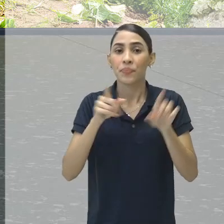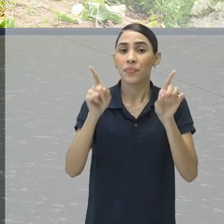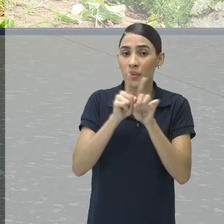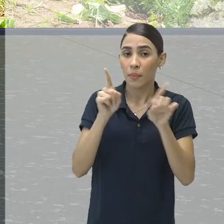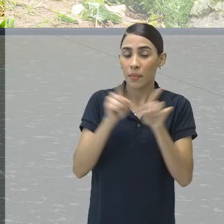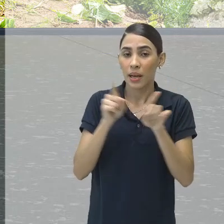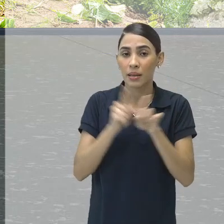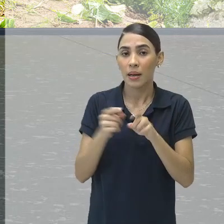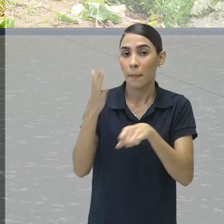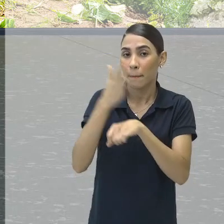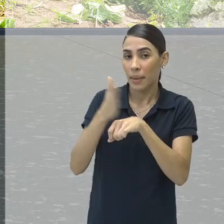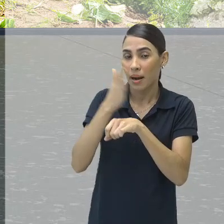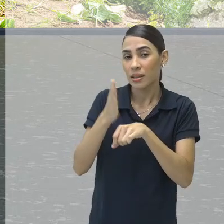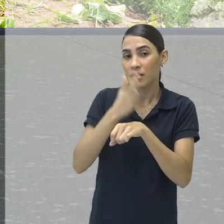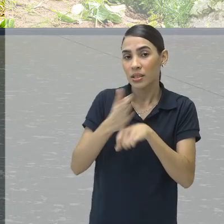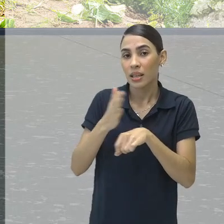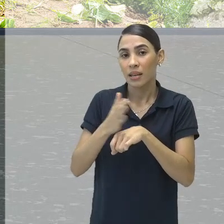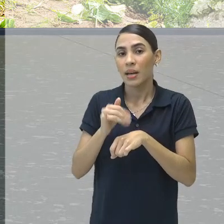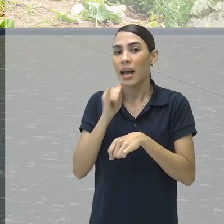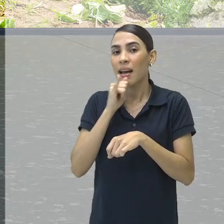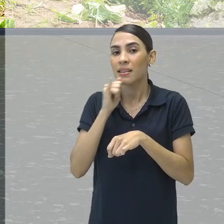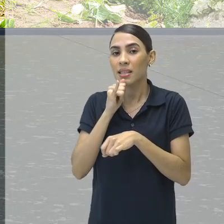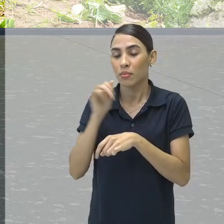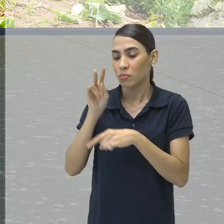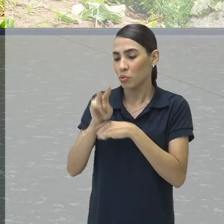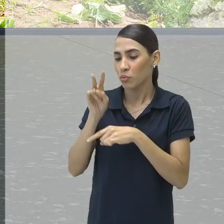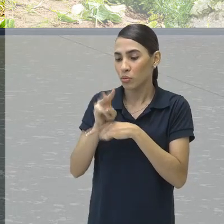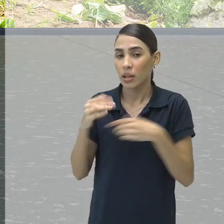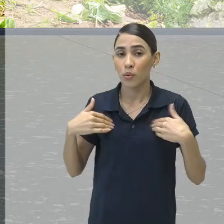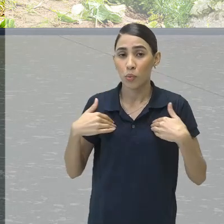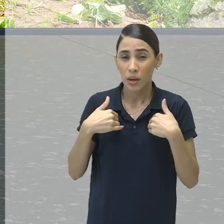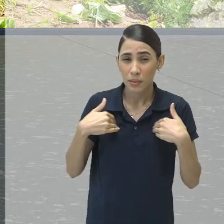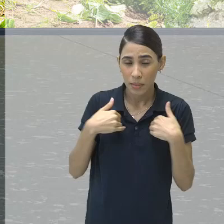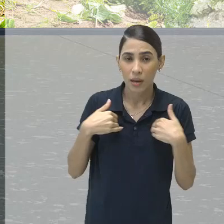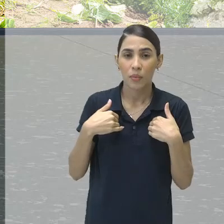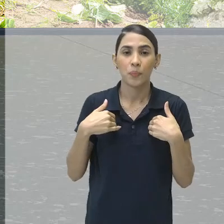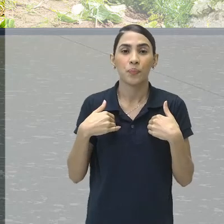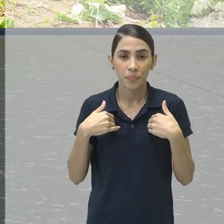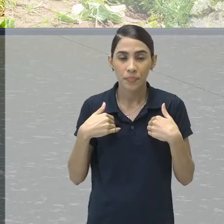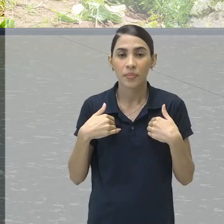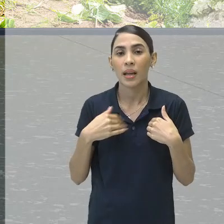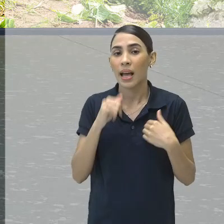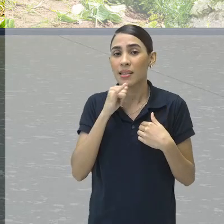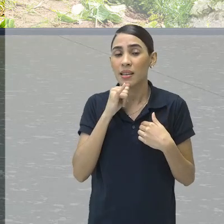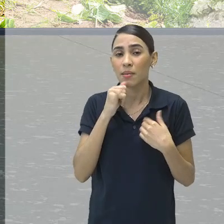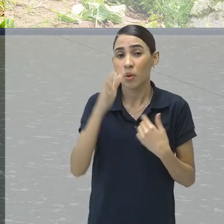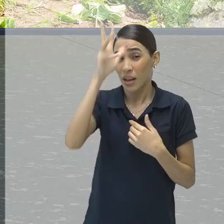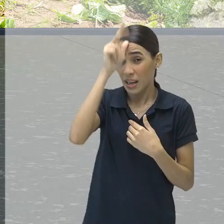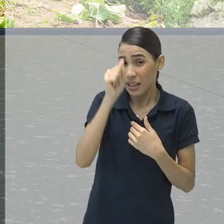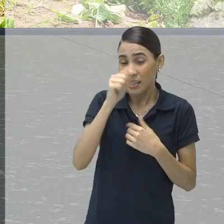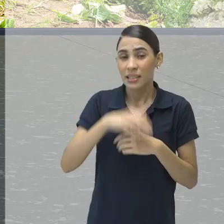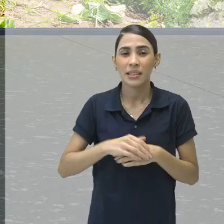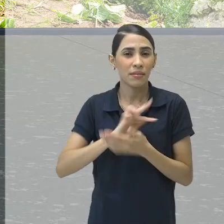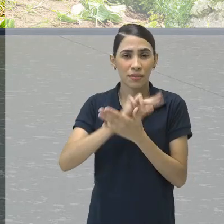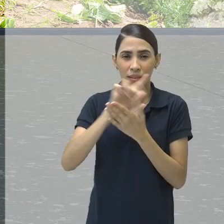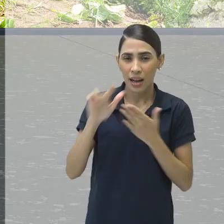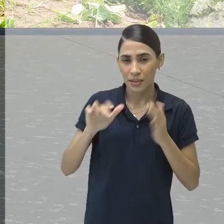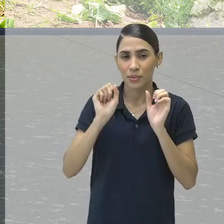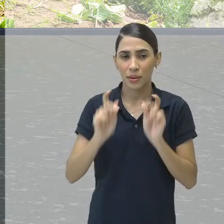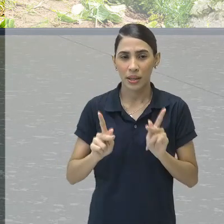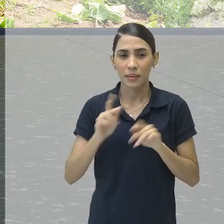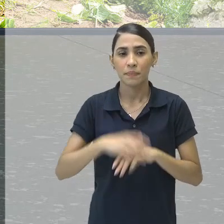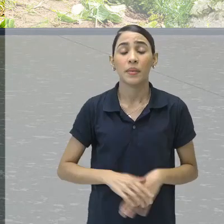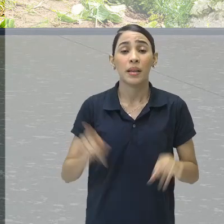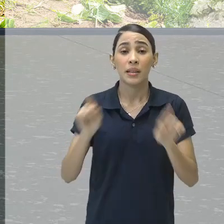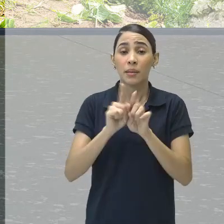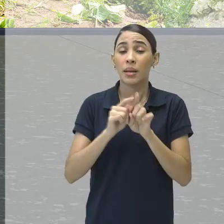com a atividade de criação ali de animais de pequeno porte, né? Galinha, porco, dentre outros, certo? Destaco